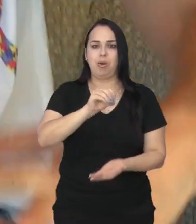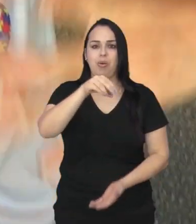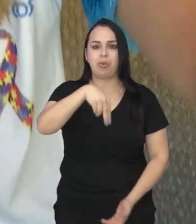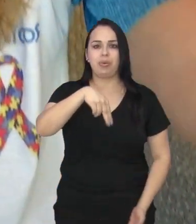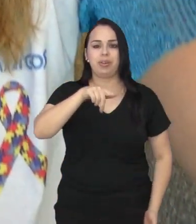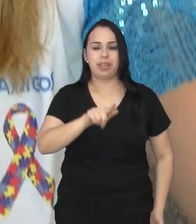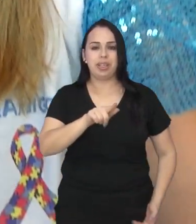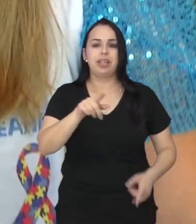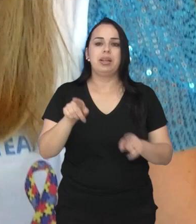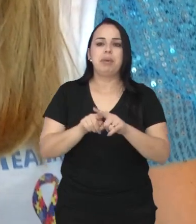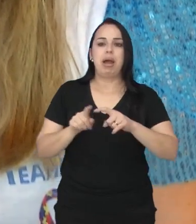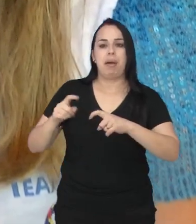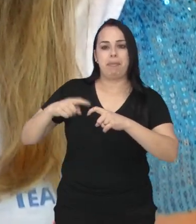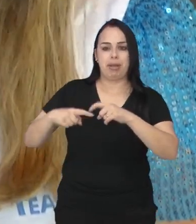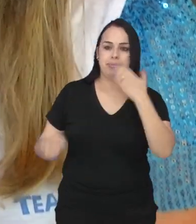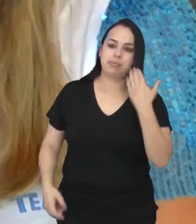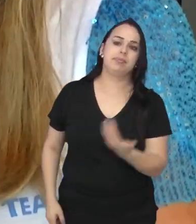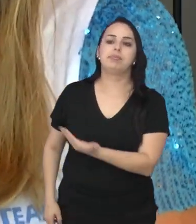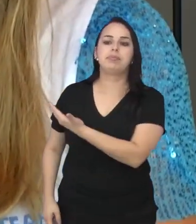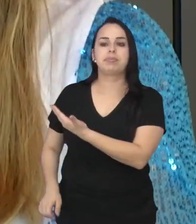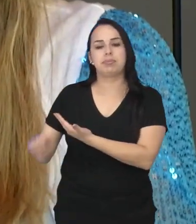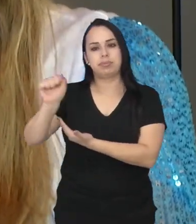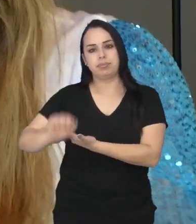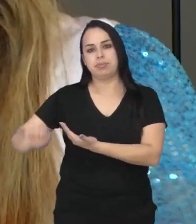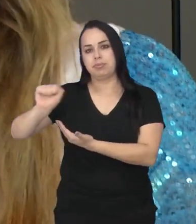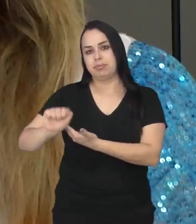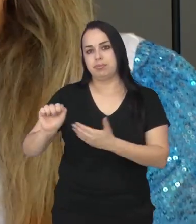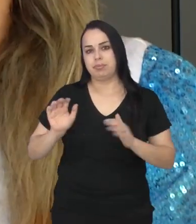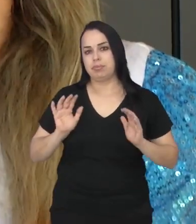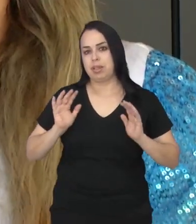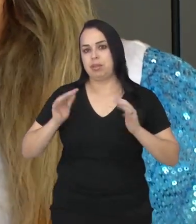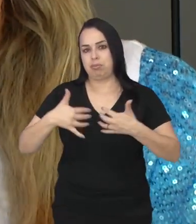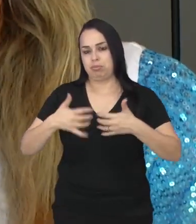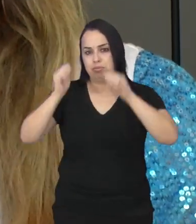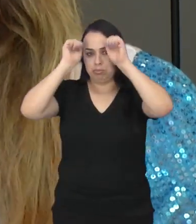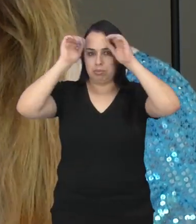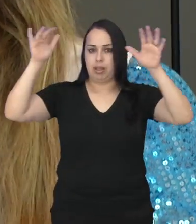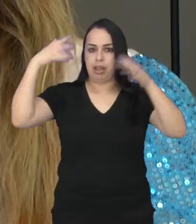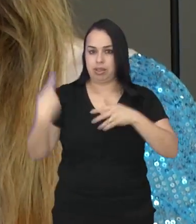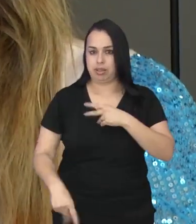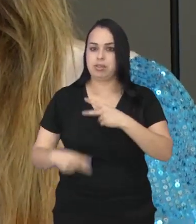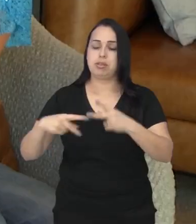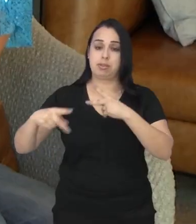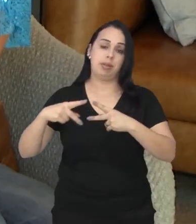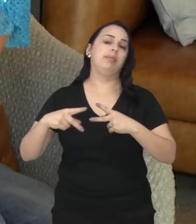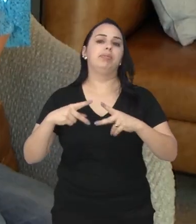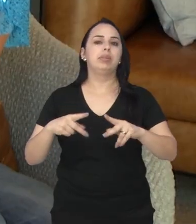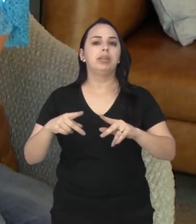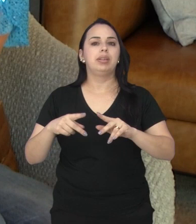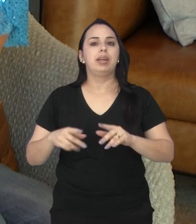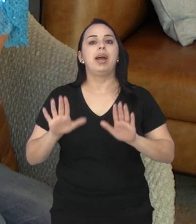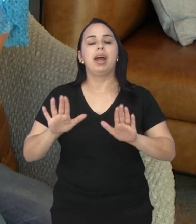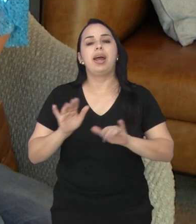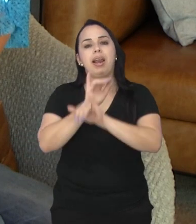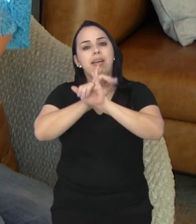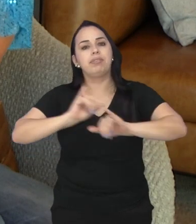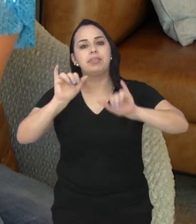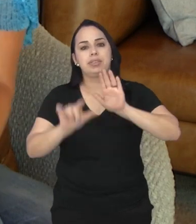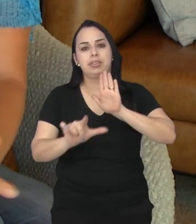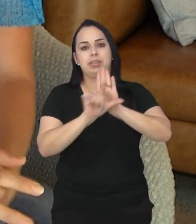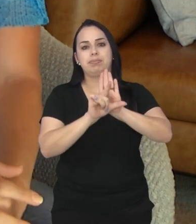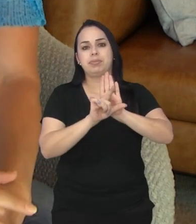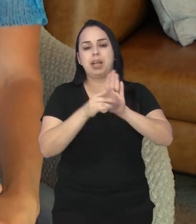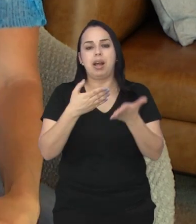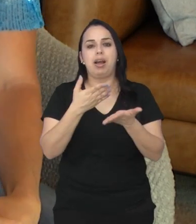a conquista. A médica Camila Calaur, da Associação Té Amigos de São José dos Campos, reforça que a lei aprovada na